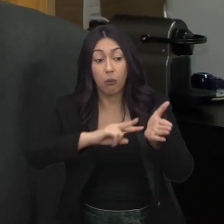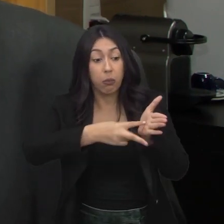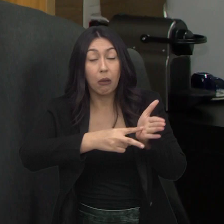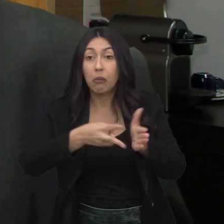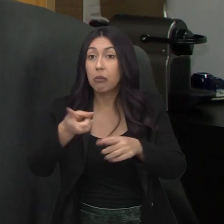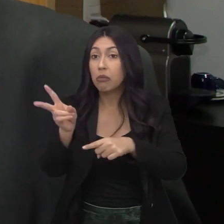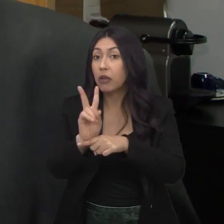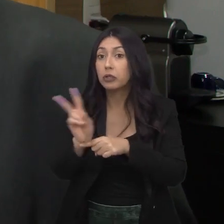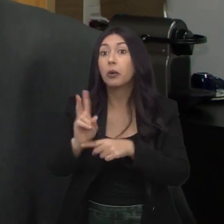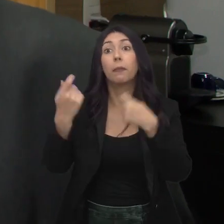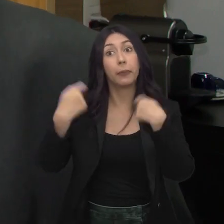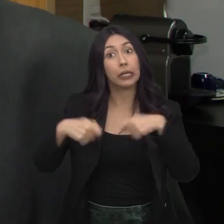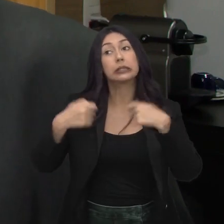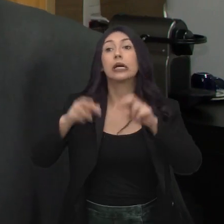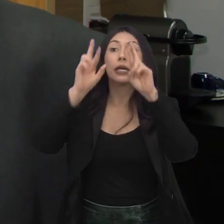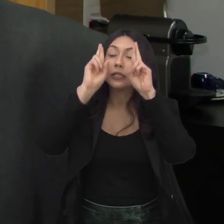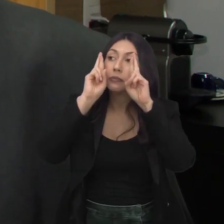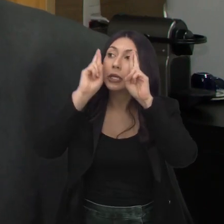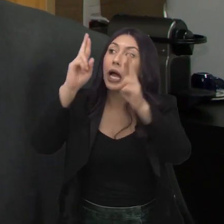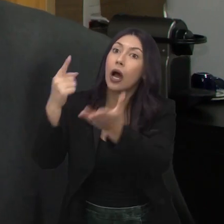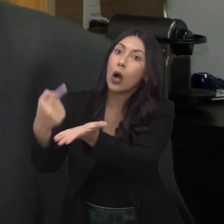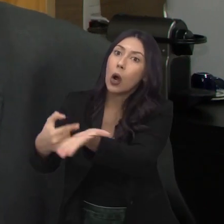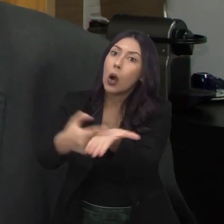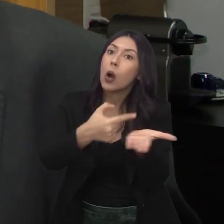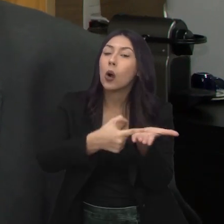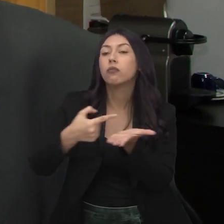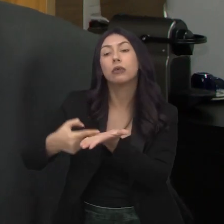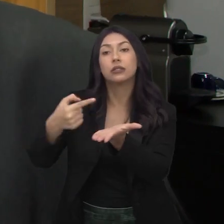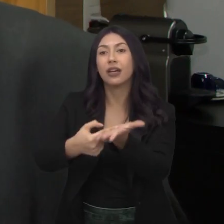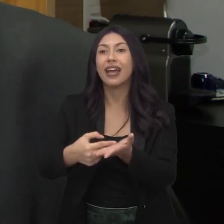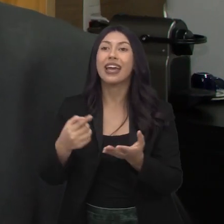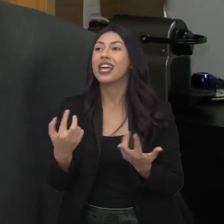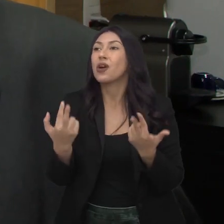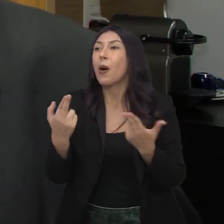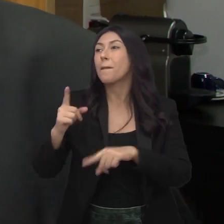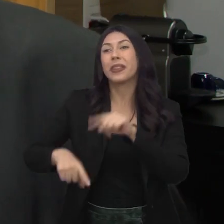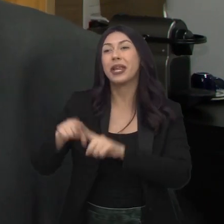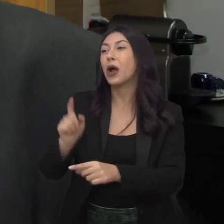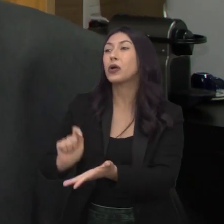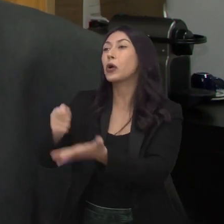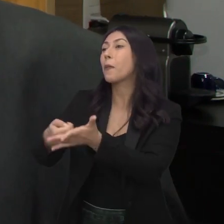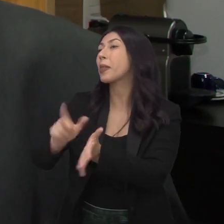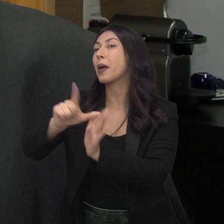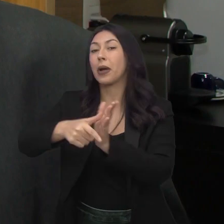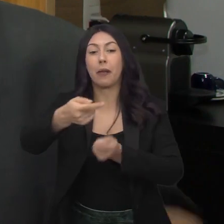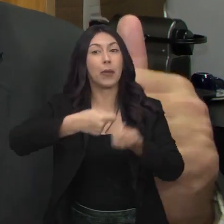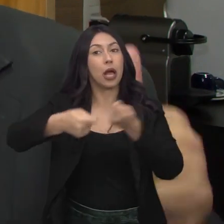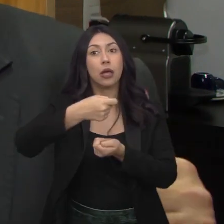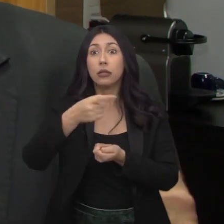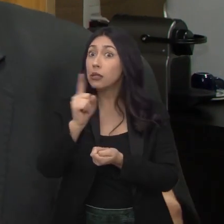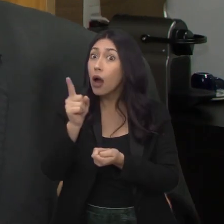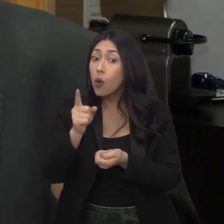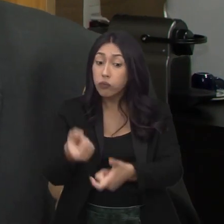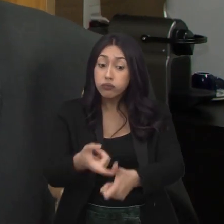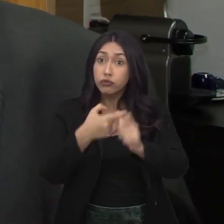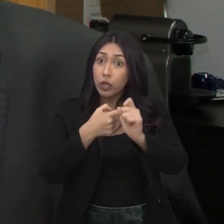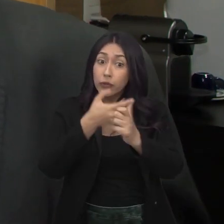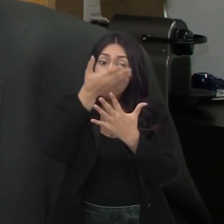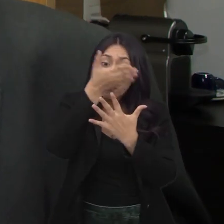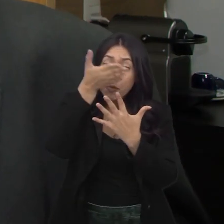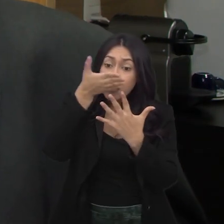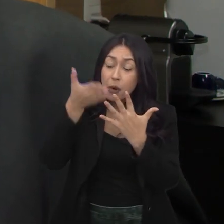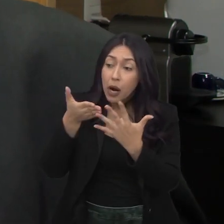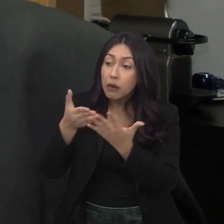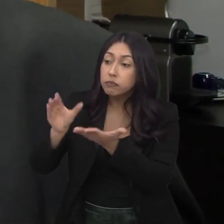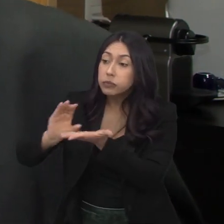tem o poder de desrespeitar a convenção. Como eu falei, não é um produto que você comprou que depois você pode ir lá negociar, é o rateio. Então, muitas